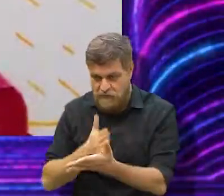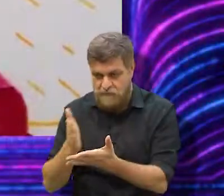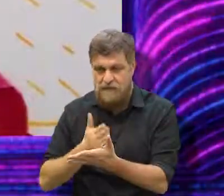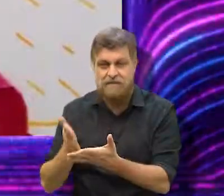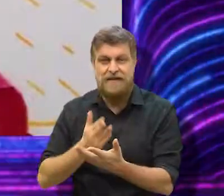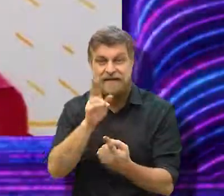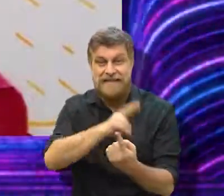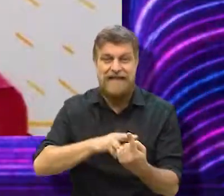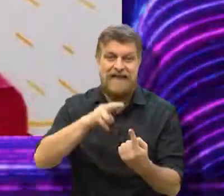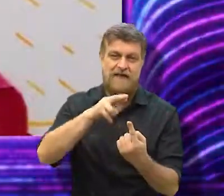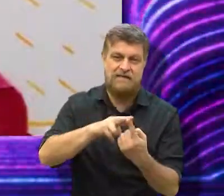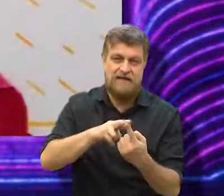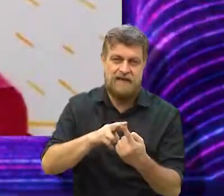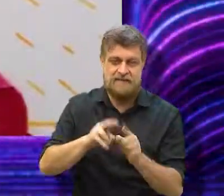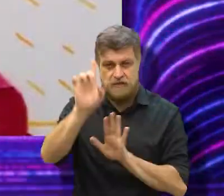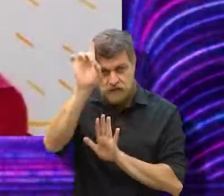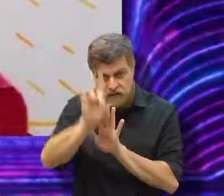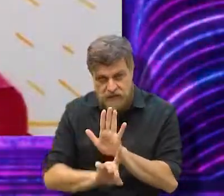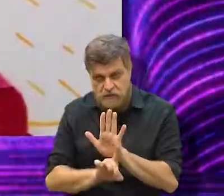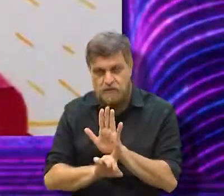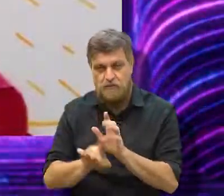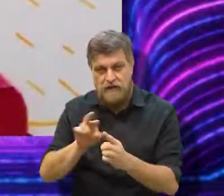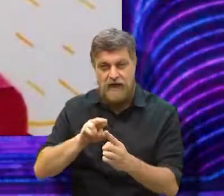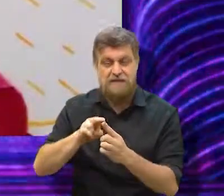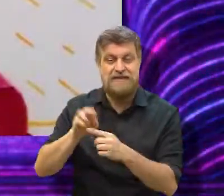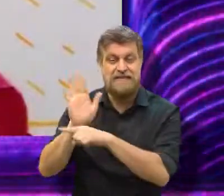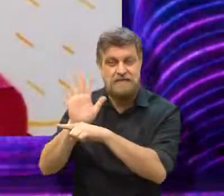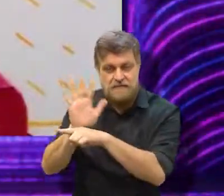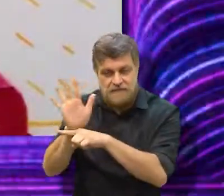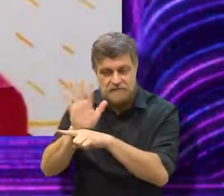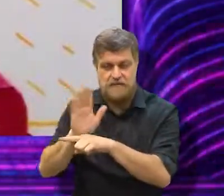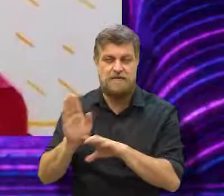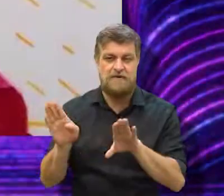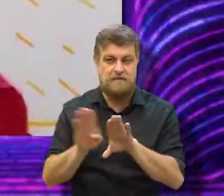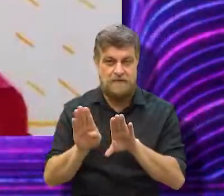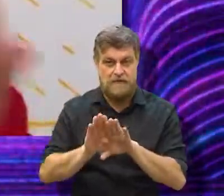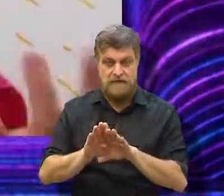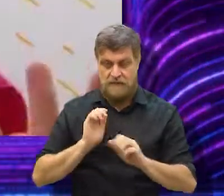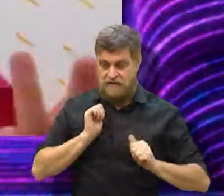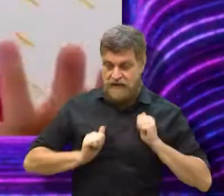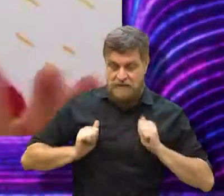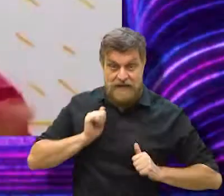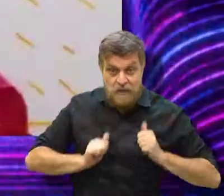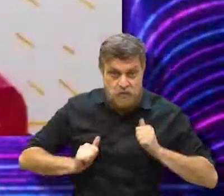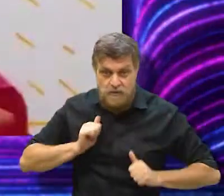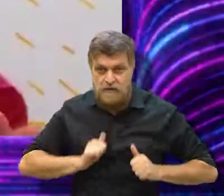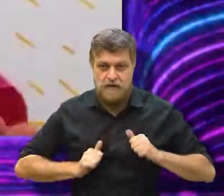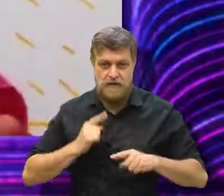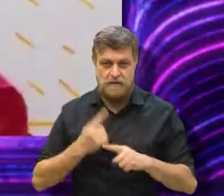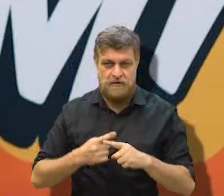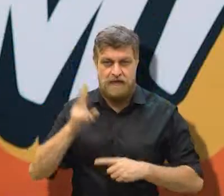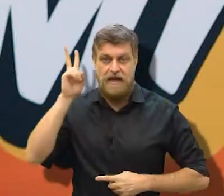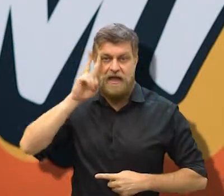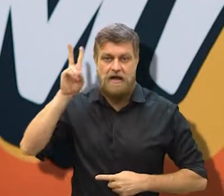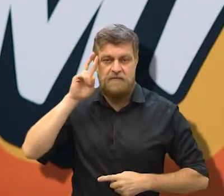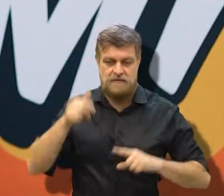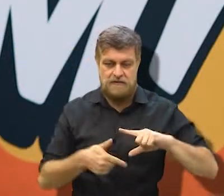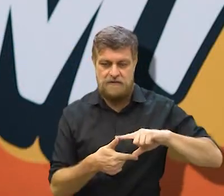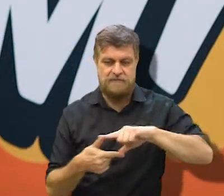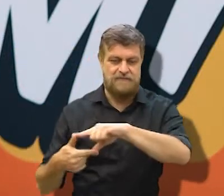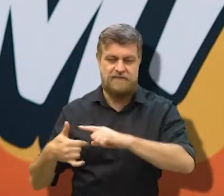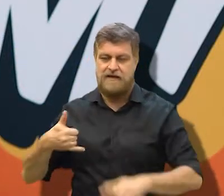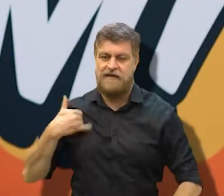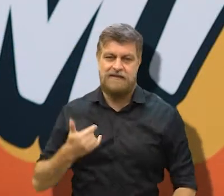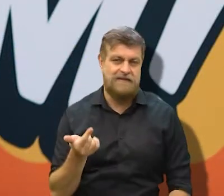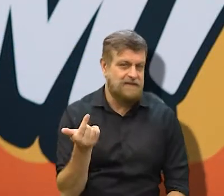atores, referências, mas é envolvida por uma grande aventura, porque é uma HQ... HQ não